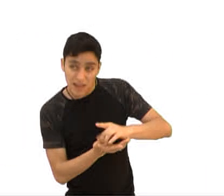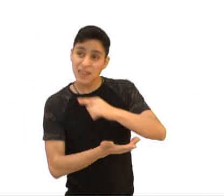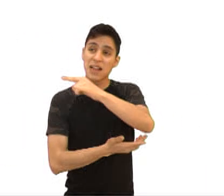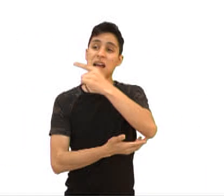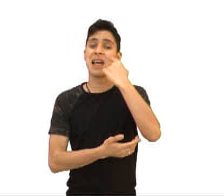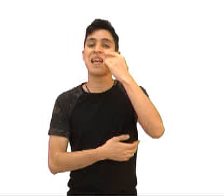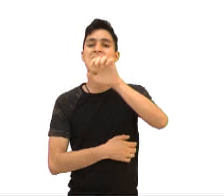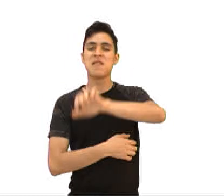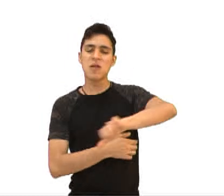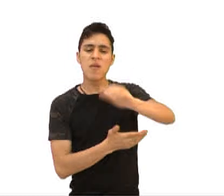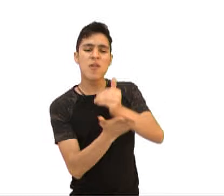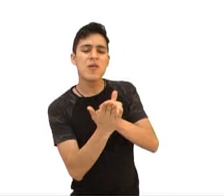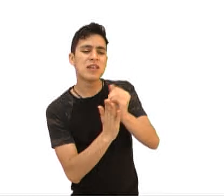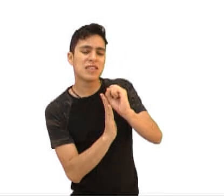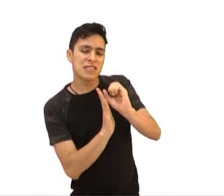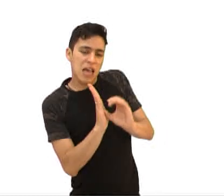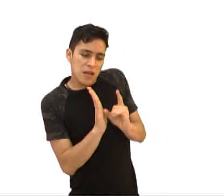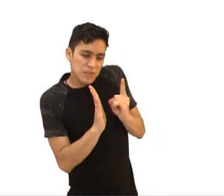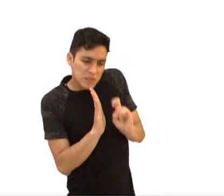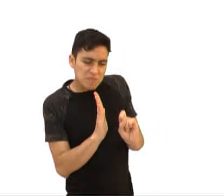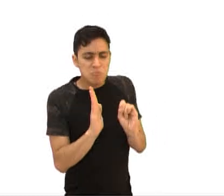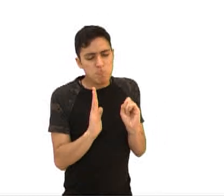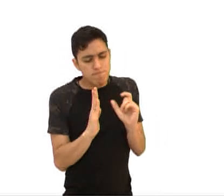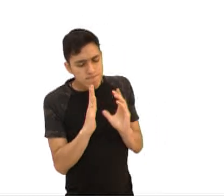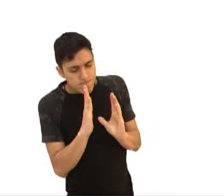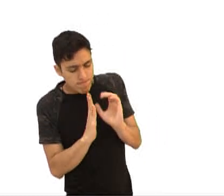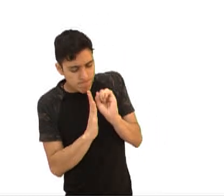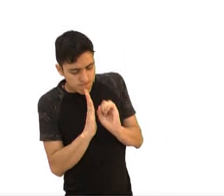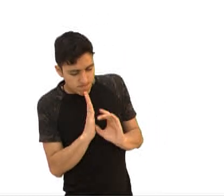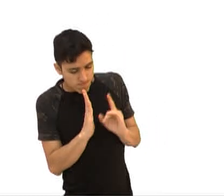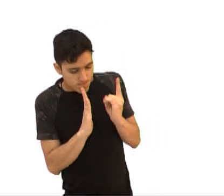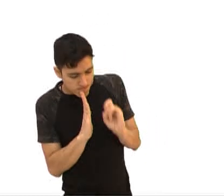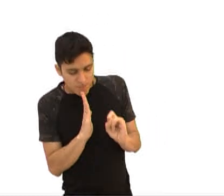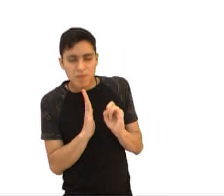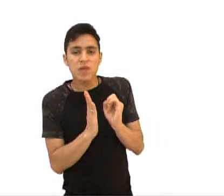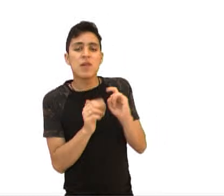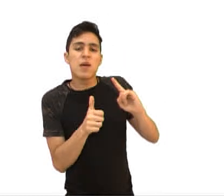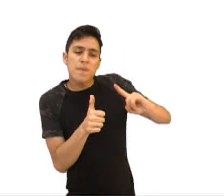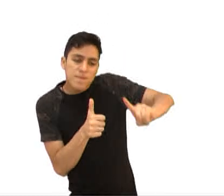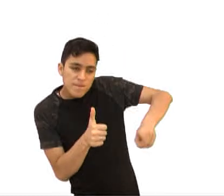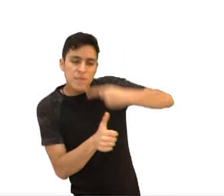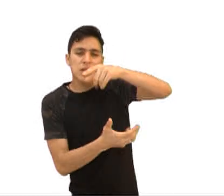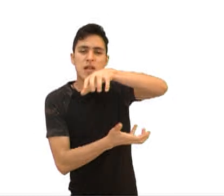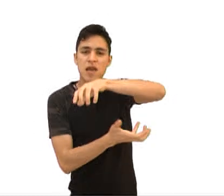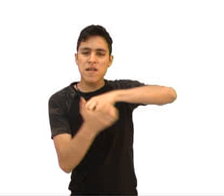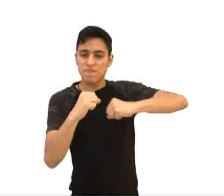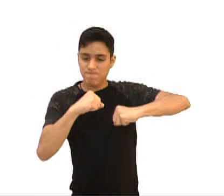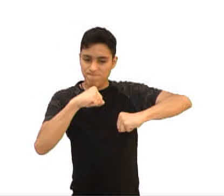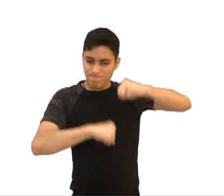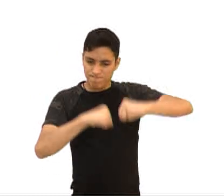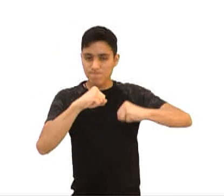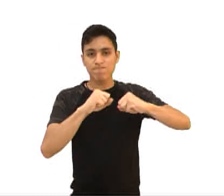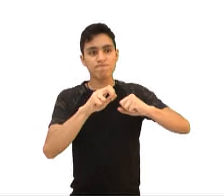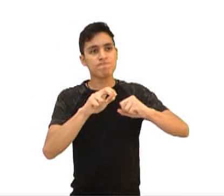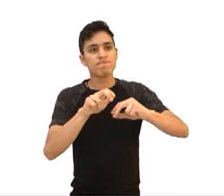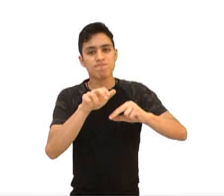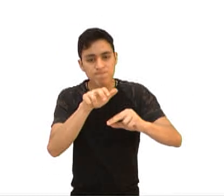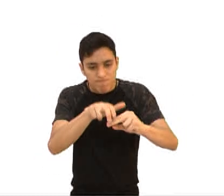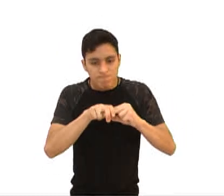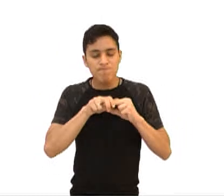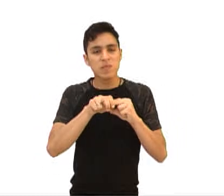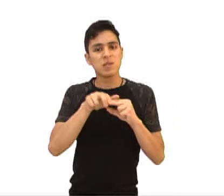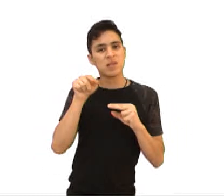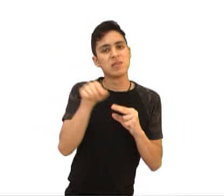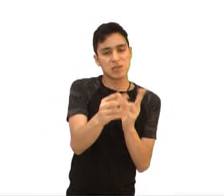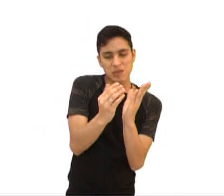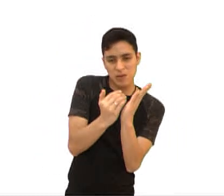isso teve início lá no século XVIII, meados do século XVIII, com a primeira Revolução Industrial, o primeiro êxodo rural registrado aí lá na